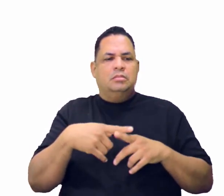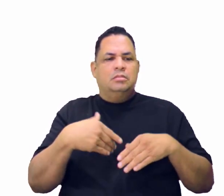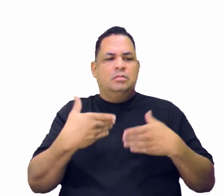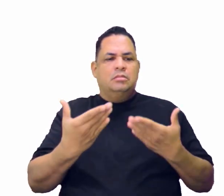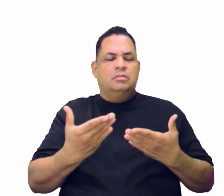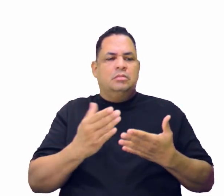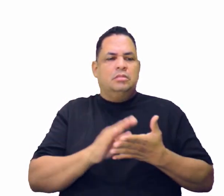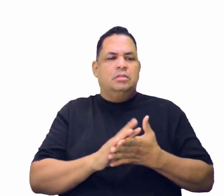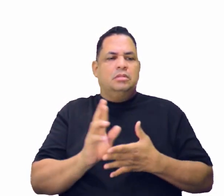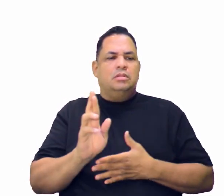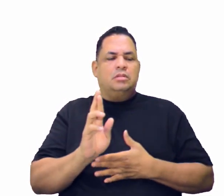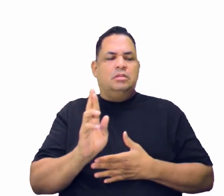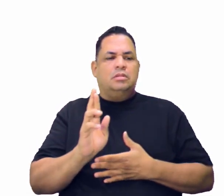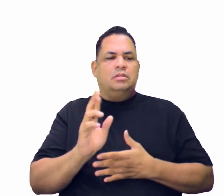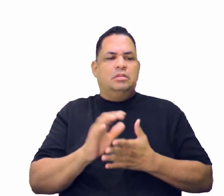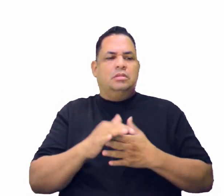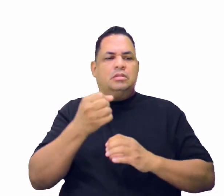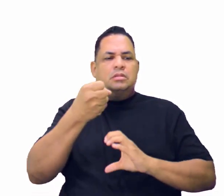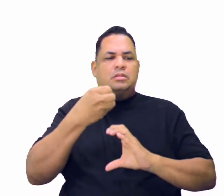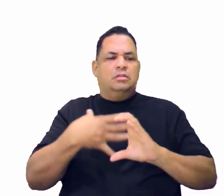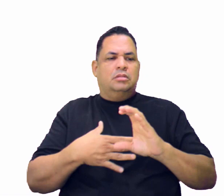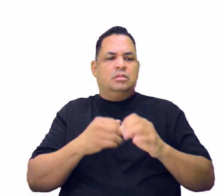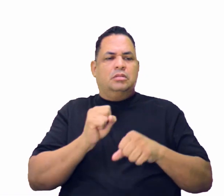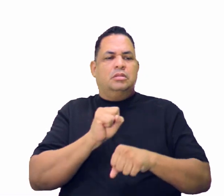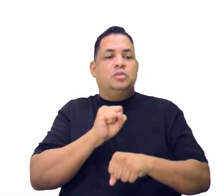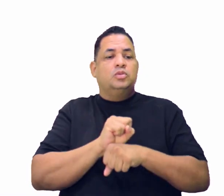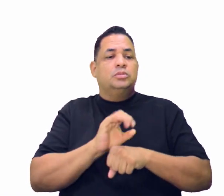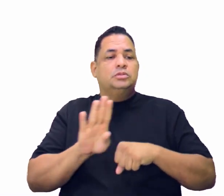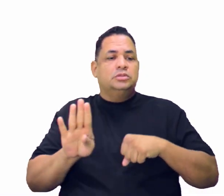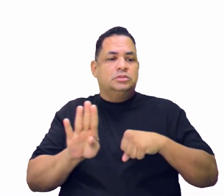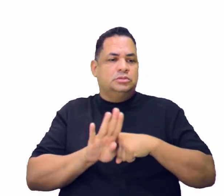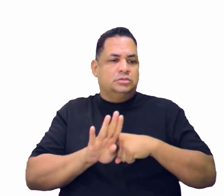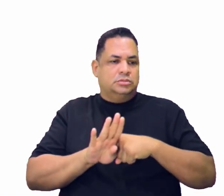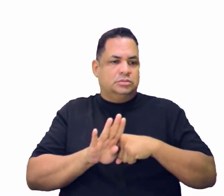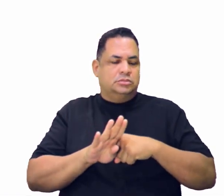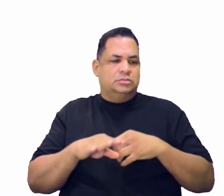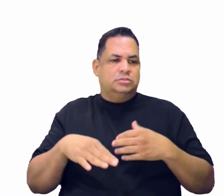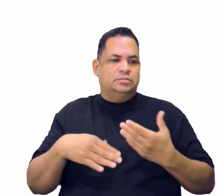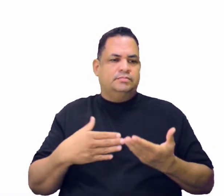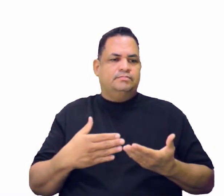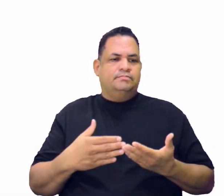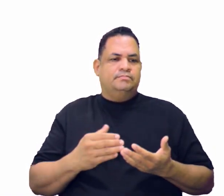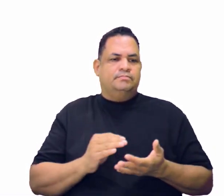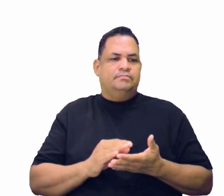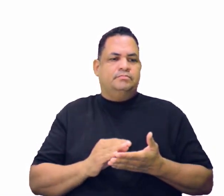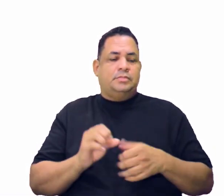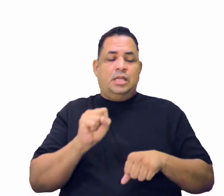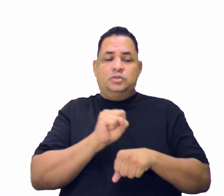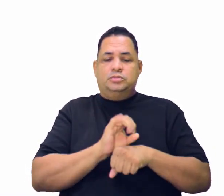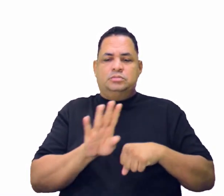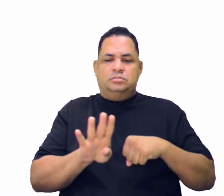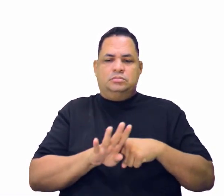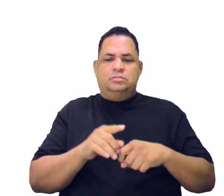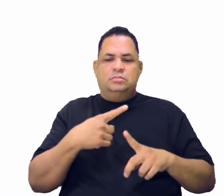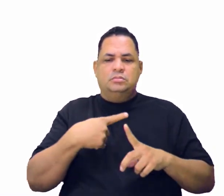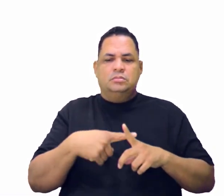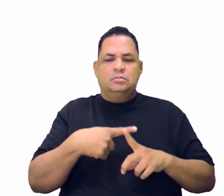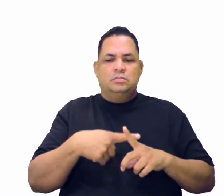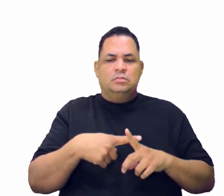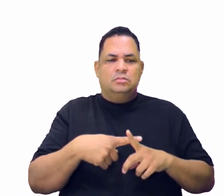está caracterizando o porquê aqui, ó? Substantivo. Tá bom? Então, é substantivo aqui, esse porquê,